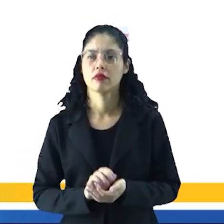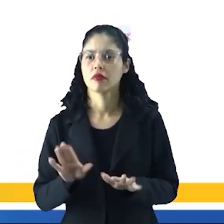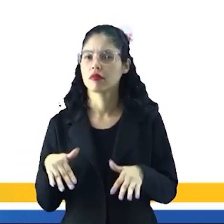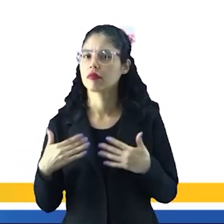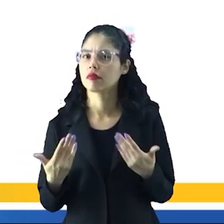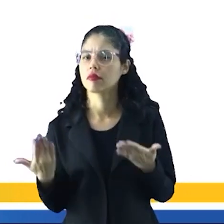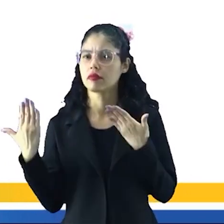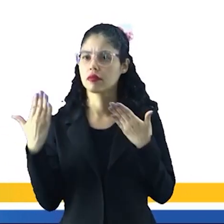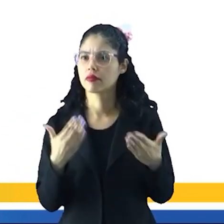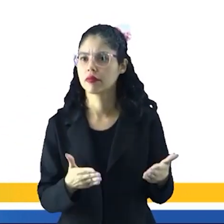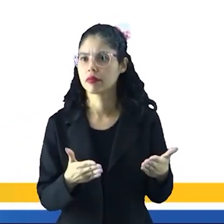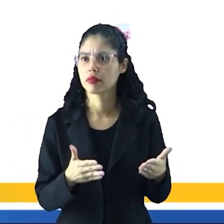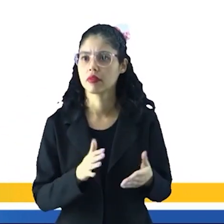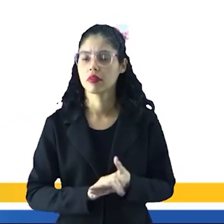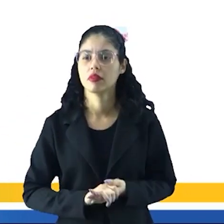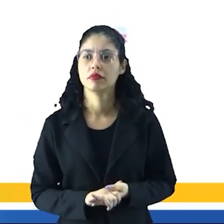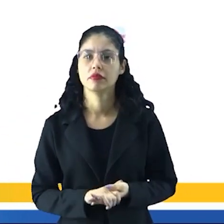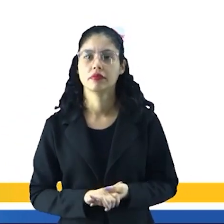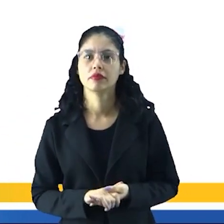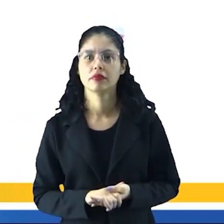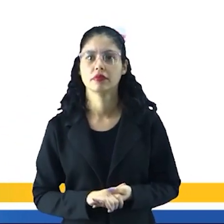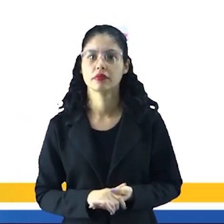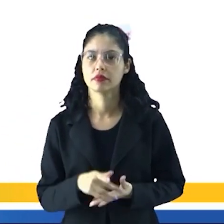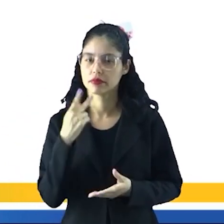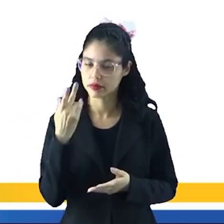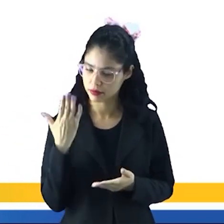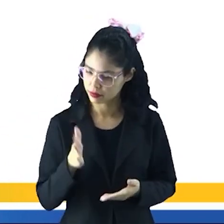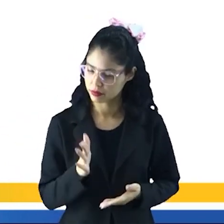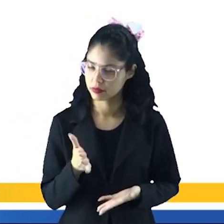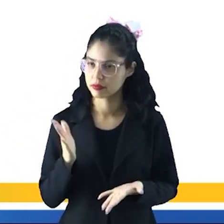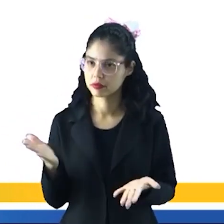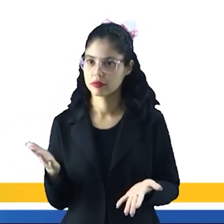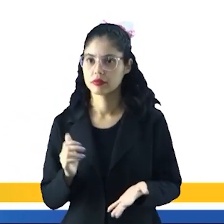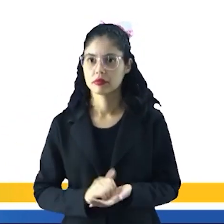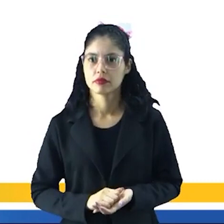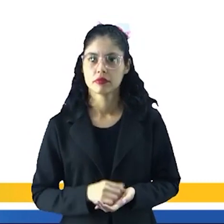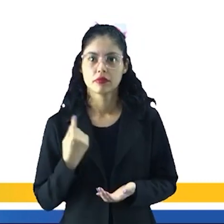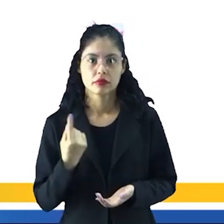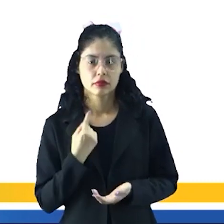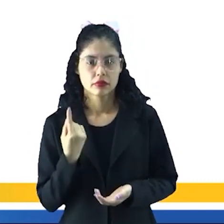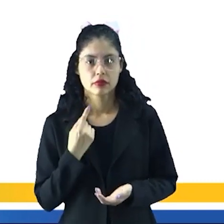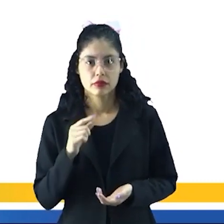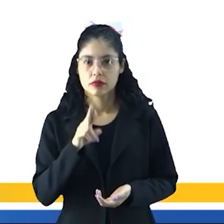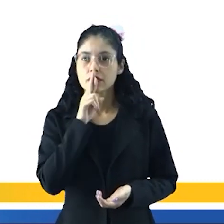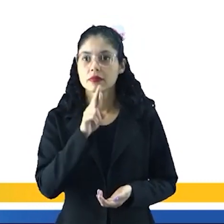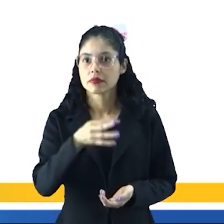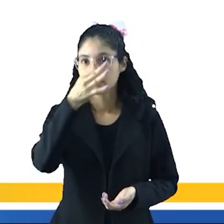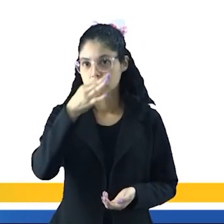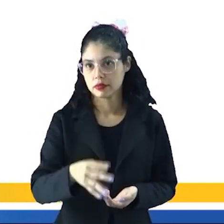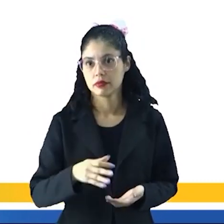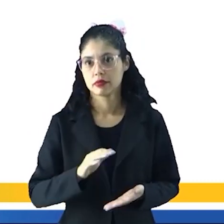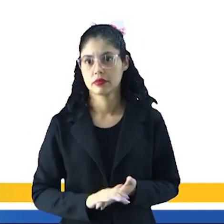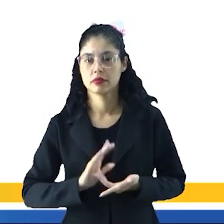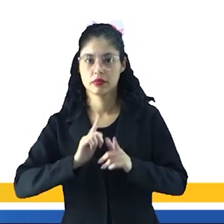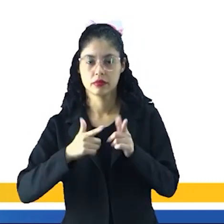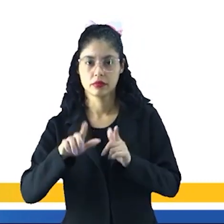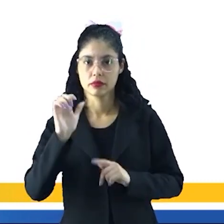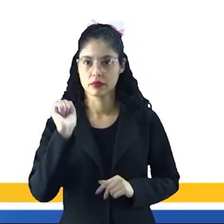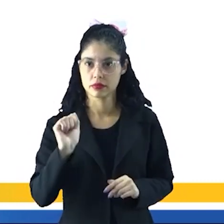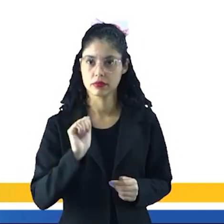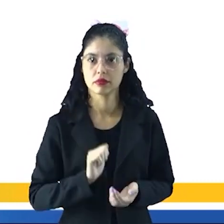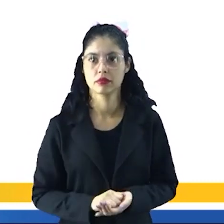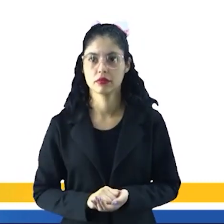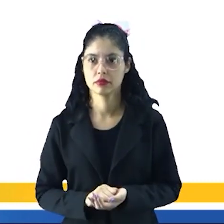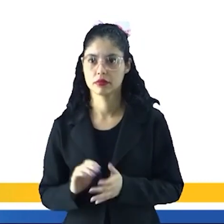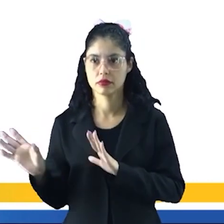qual é o objetivo da instalação, gente. Então, a única resposta correta é a letra